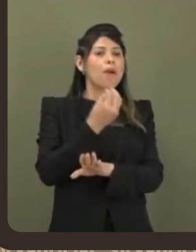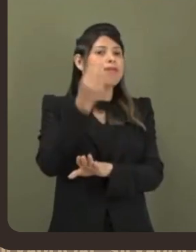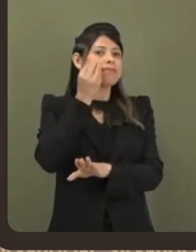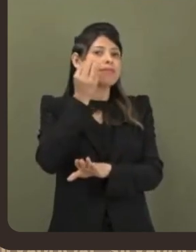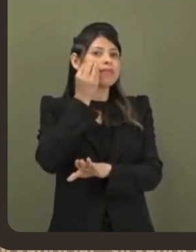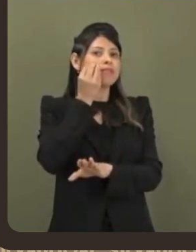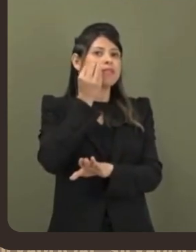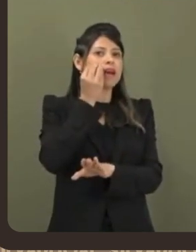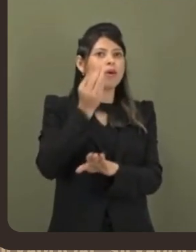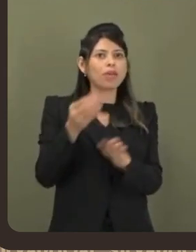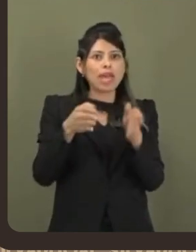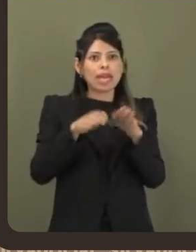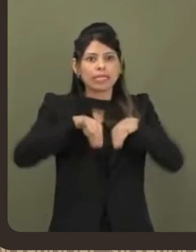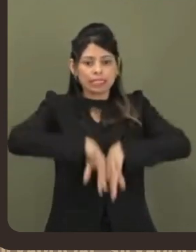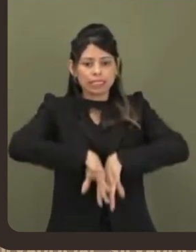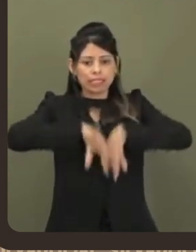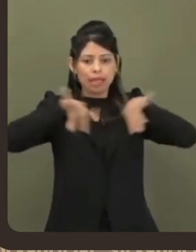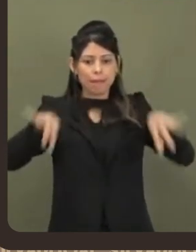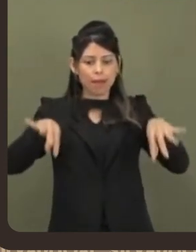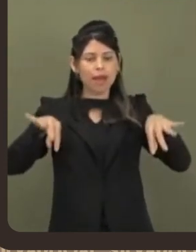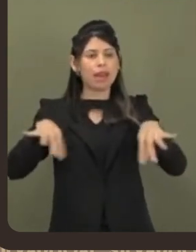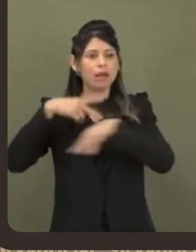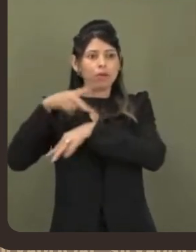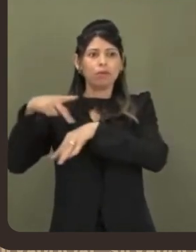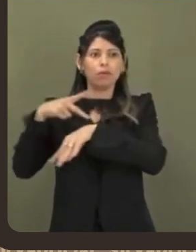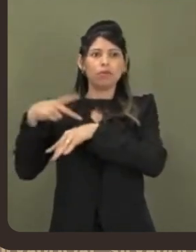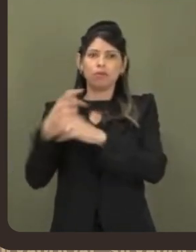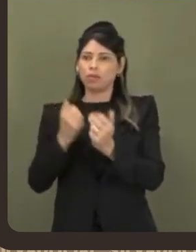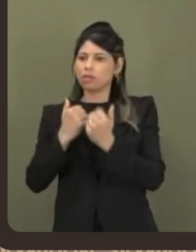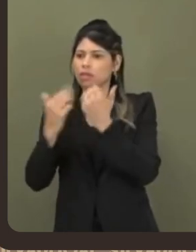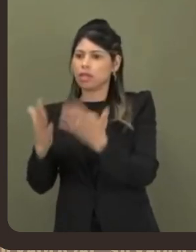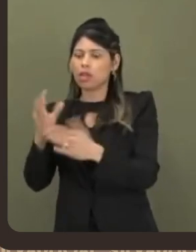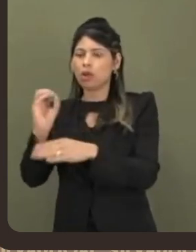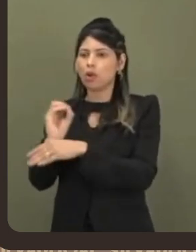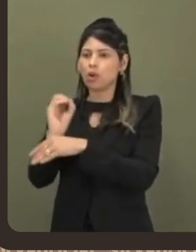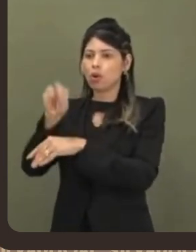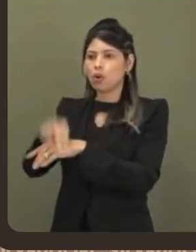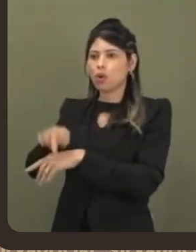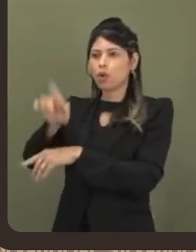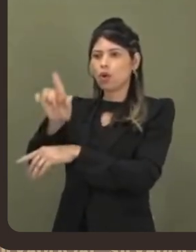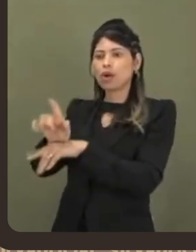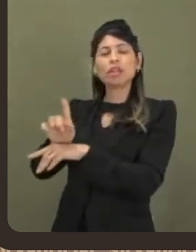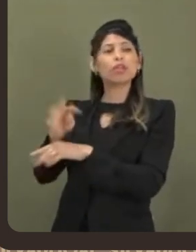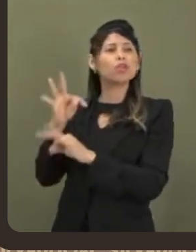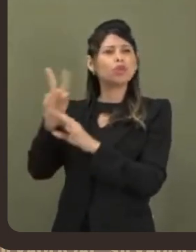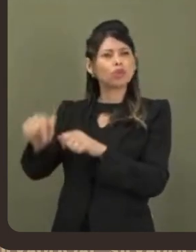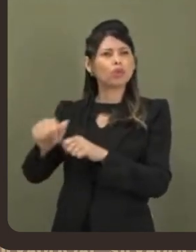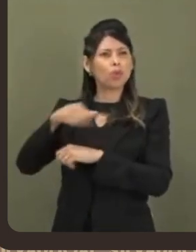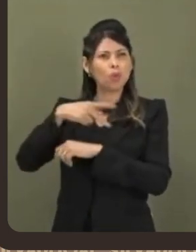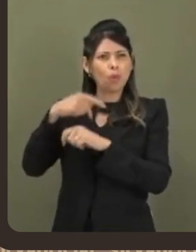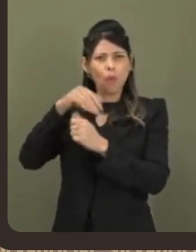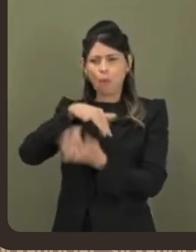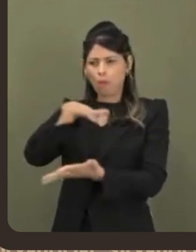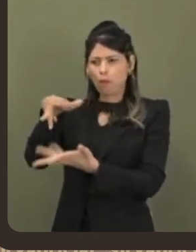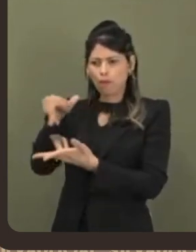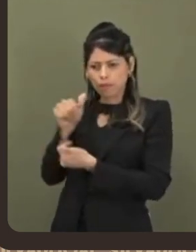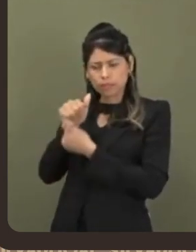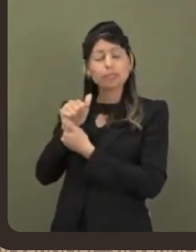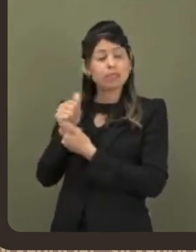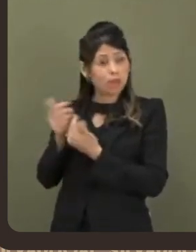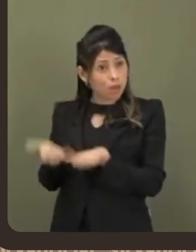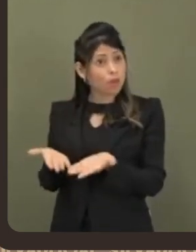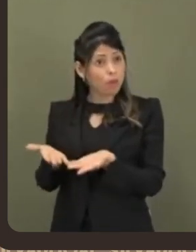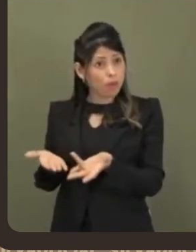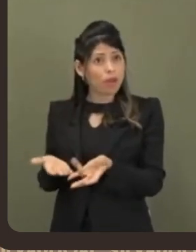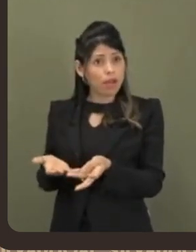em pedaços enormes, entregar as ONGs do mundo, muitas delas patrocinadas pelo senhor Jorge Soros,